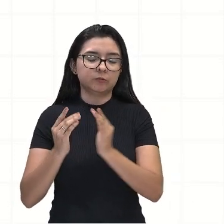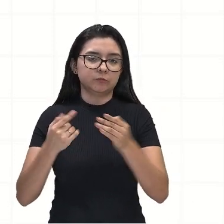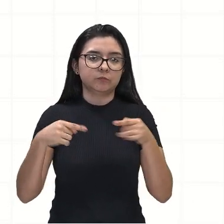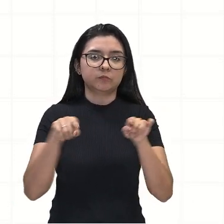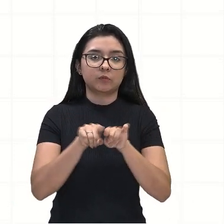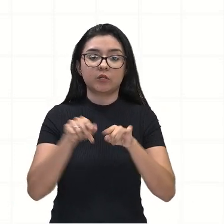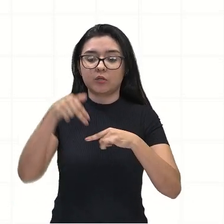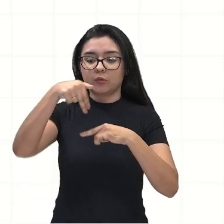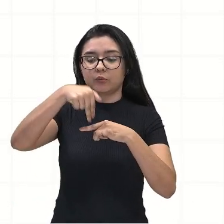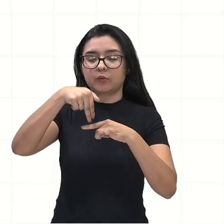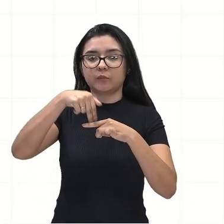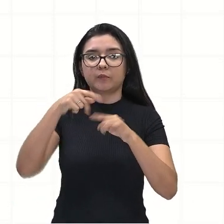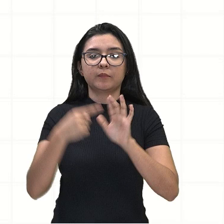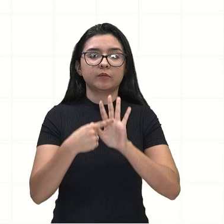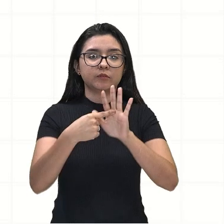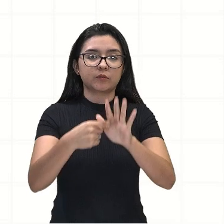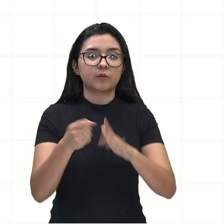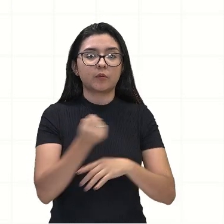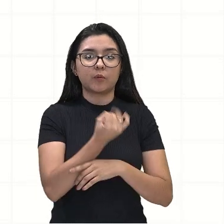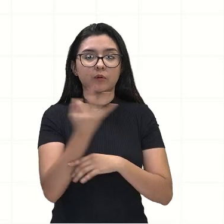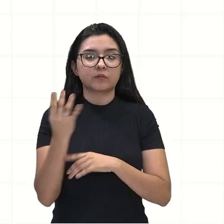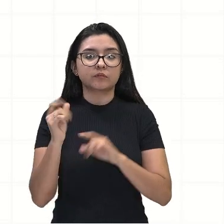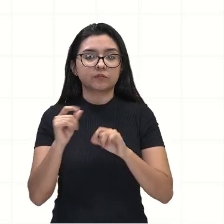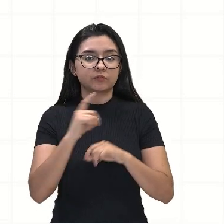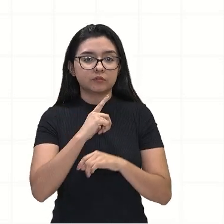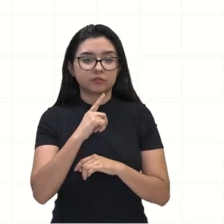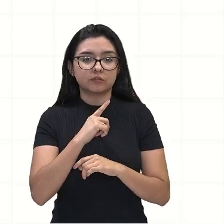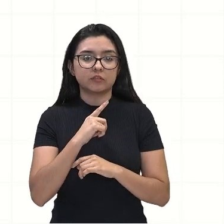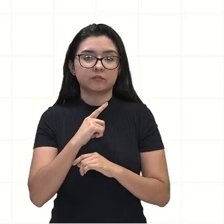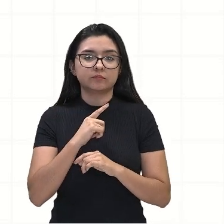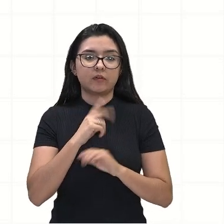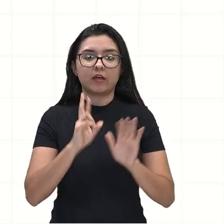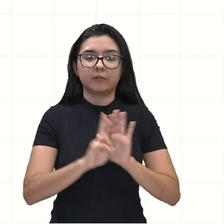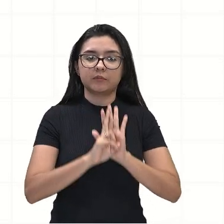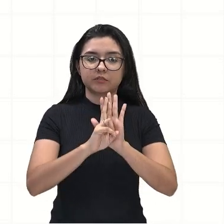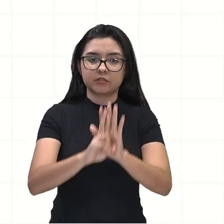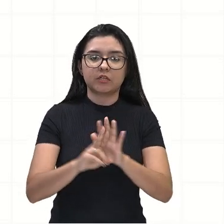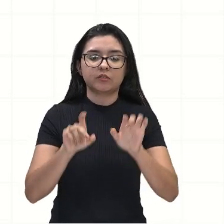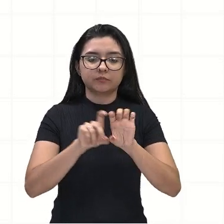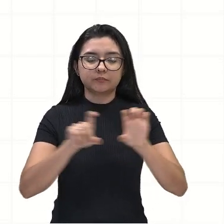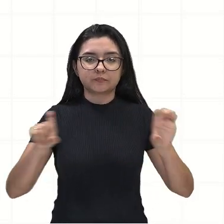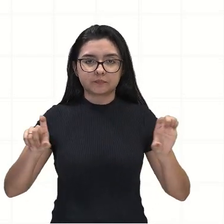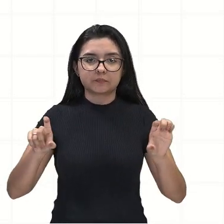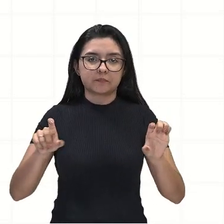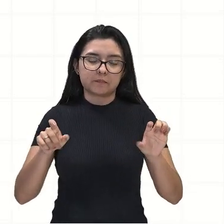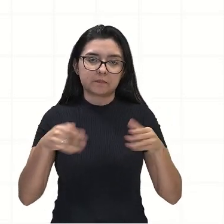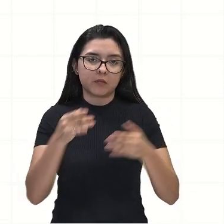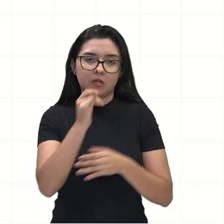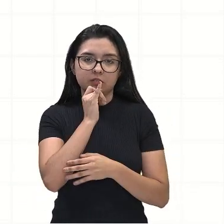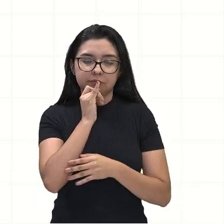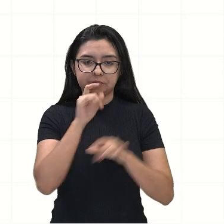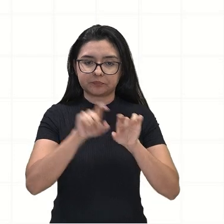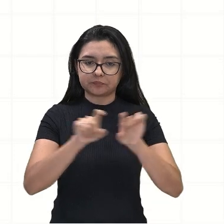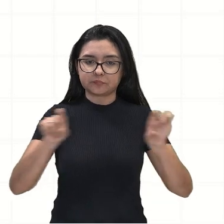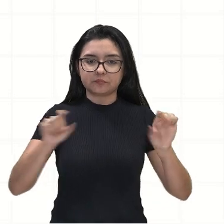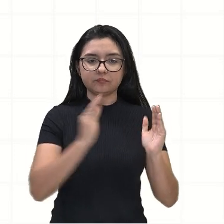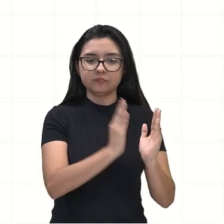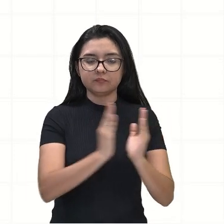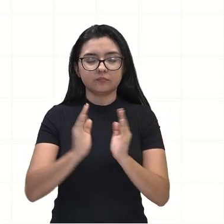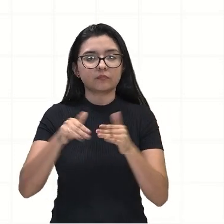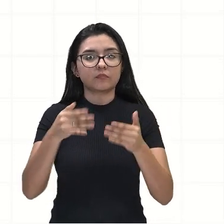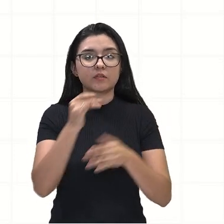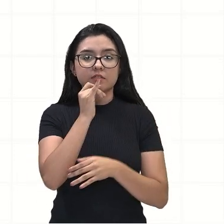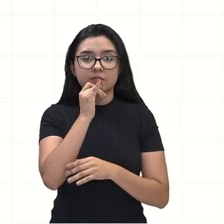o numerador indica quantas partes nós queremos representar, tá bom? Então, olha só, se eu